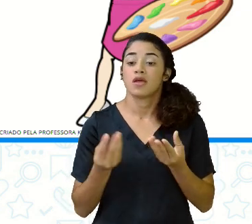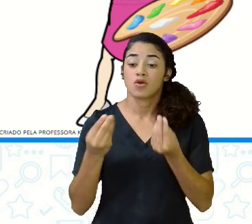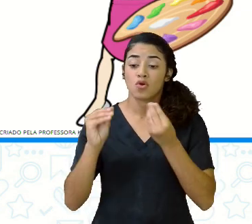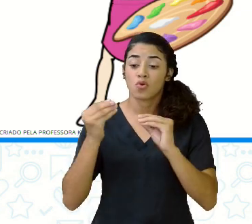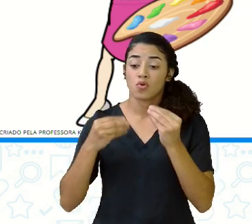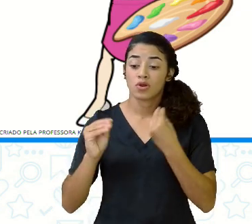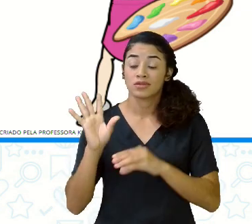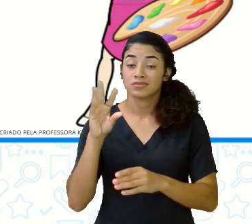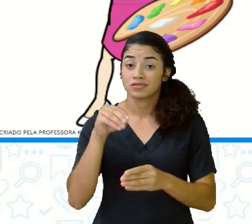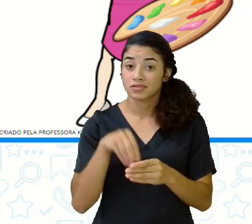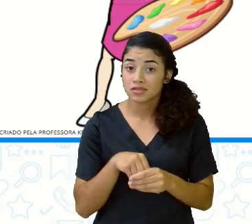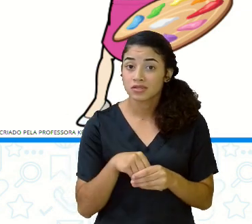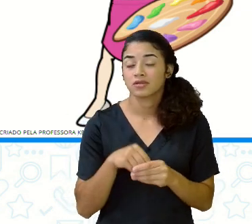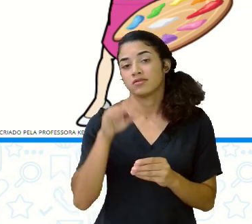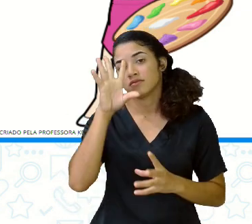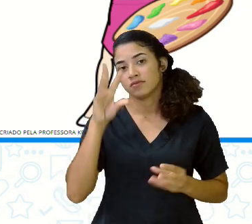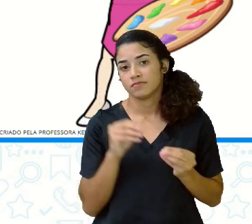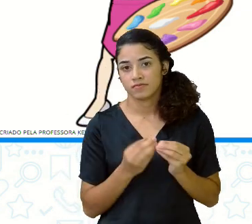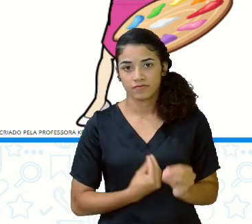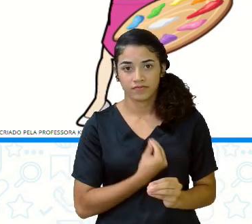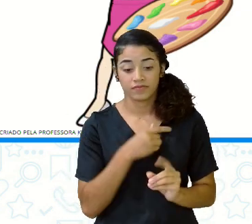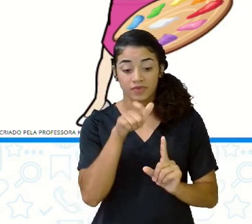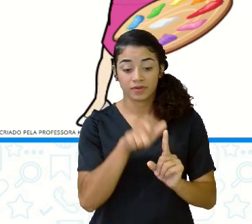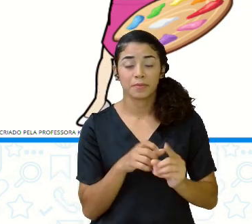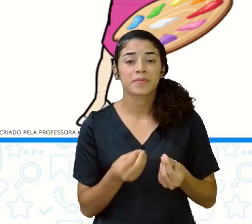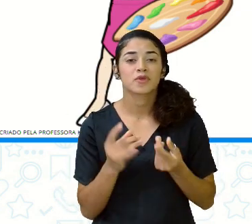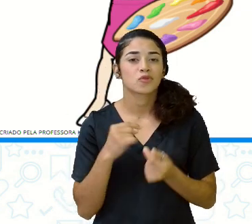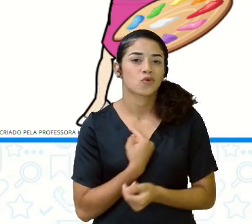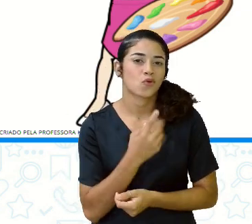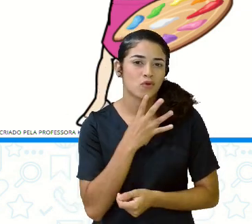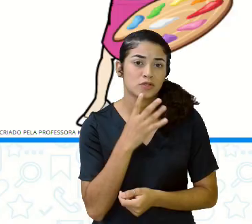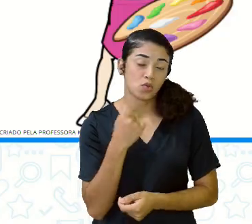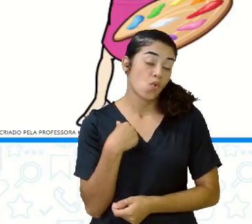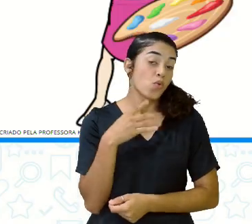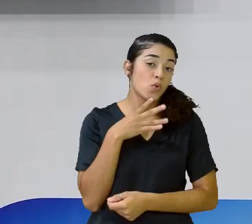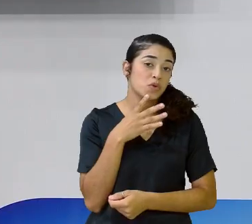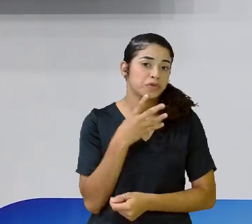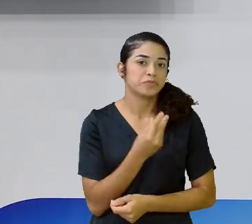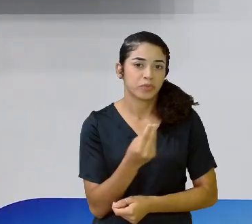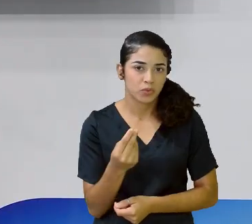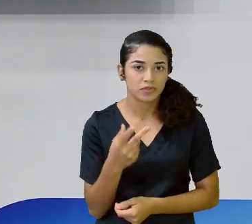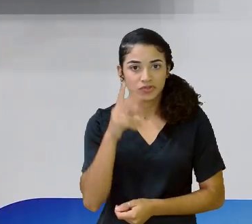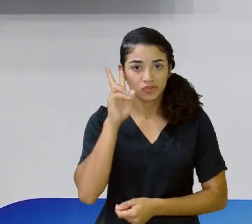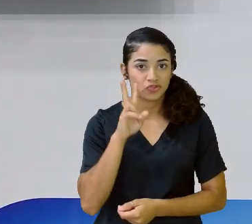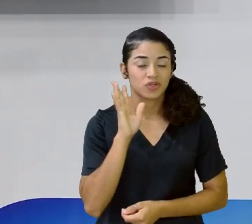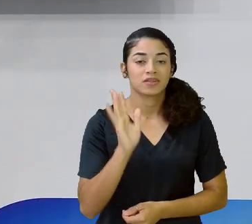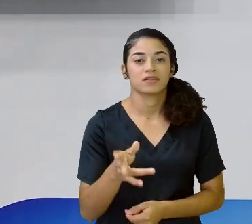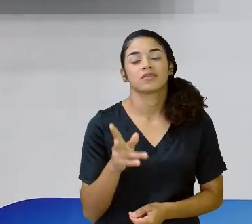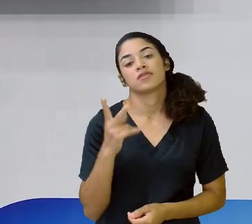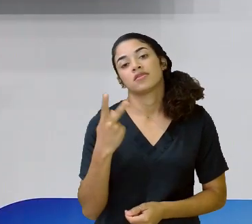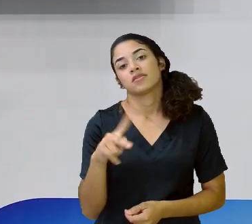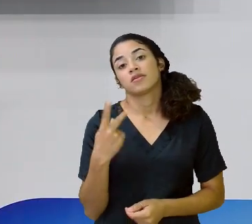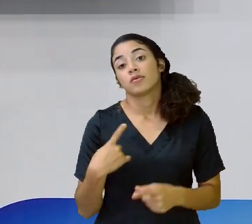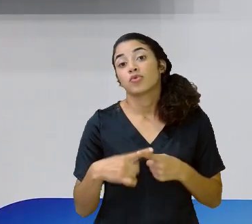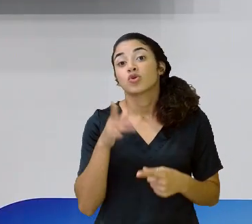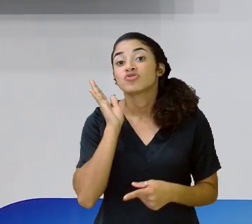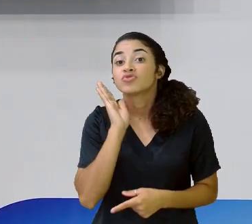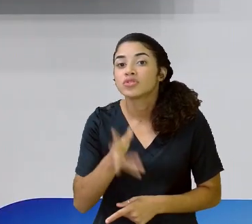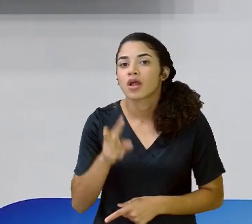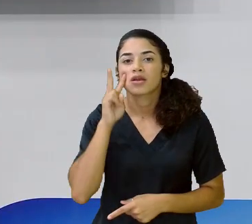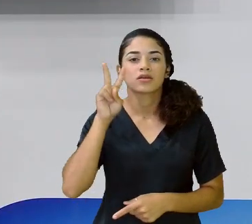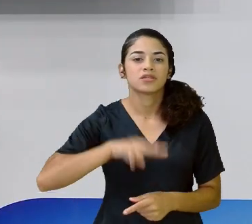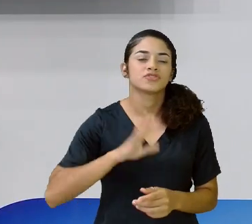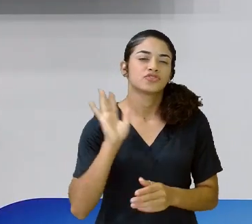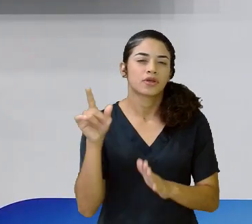gente entender e conhecer um pouquinho. Eu conheço muito da história de Tarsila, como eu falei aqui para vocês, porque eu já li uma biografia dela, já